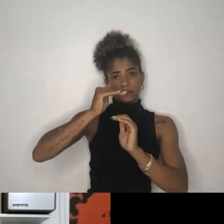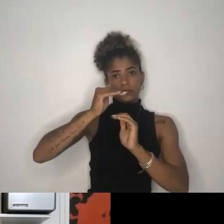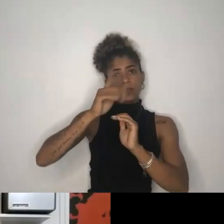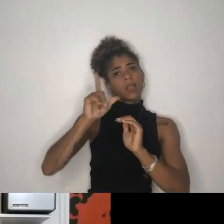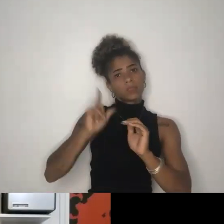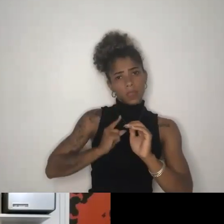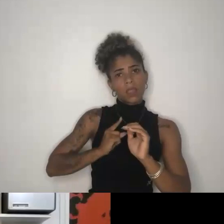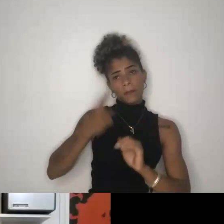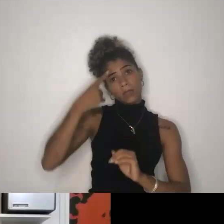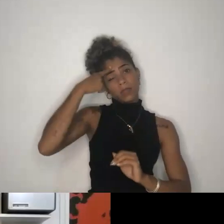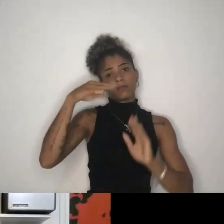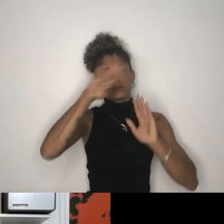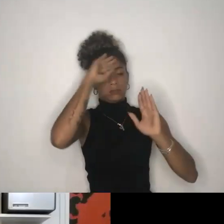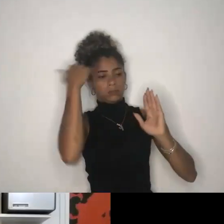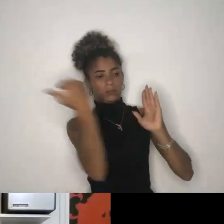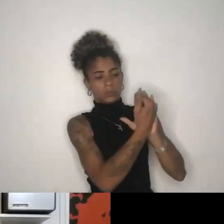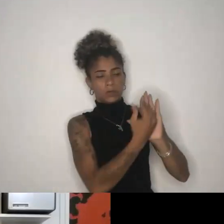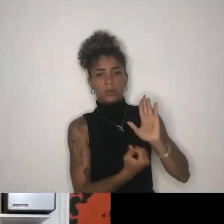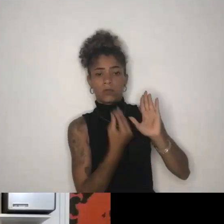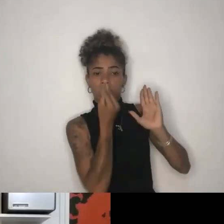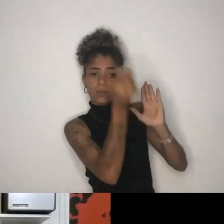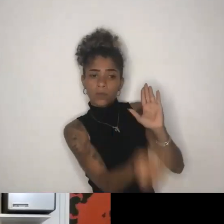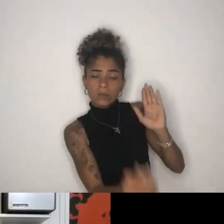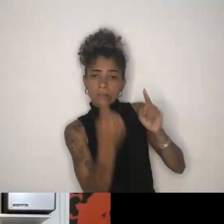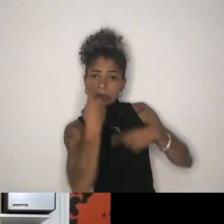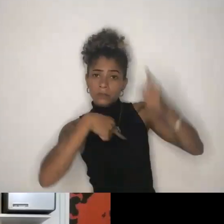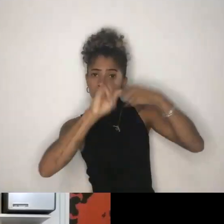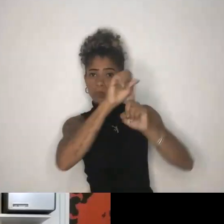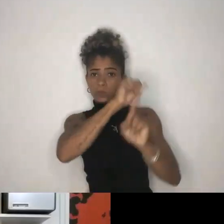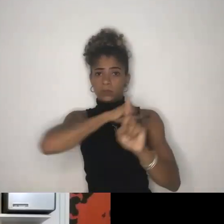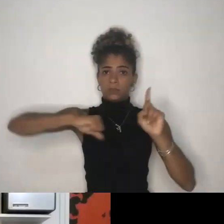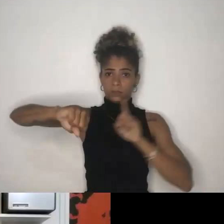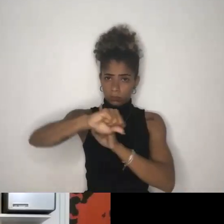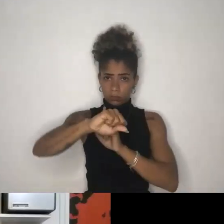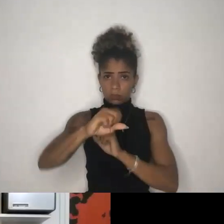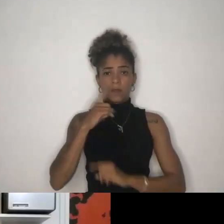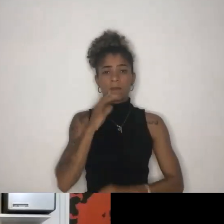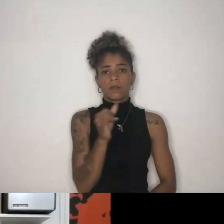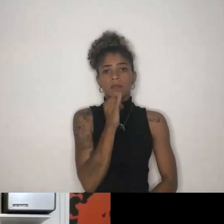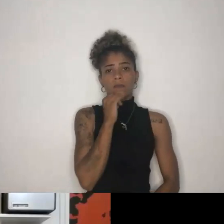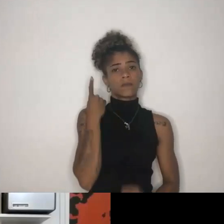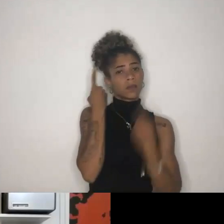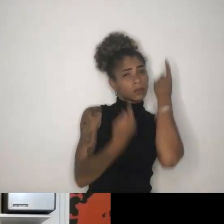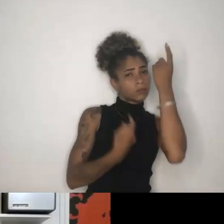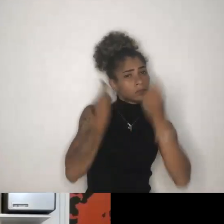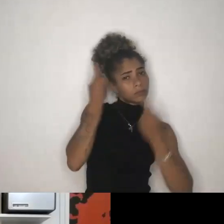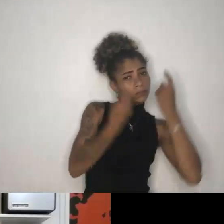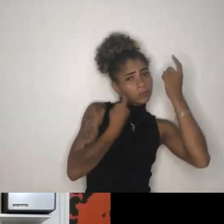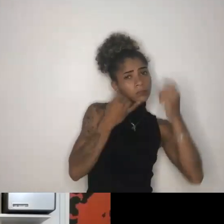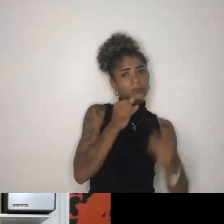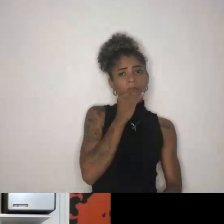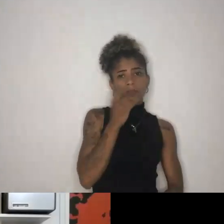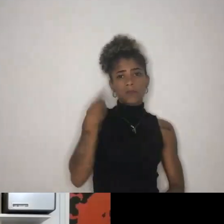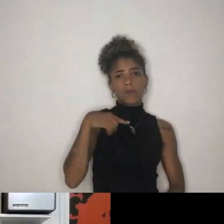o que você pode contribuir para o desenvolvimento social então por exemplo eu fiquei preocupado por exemplo ah não vamos